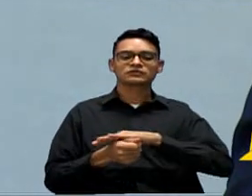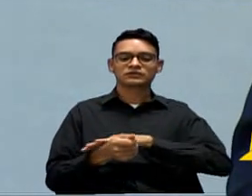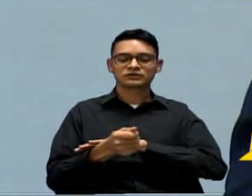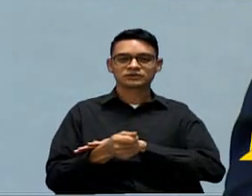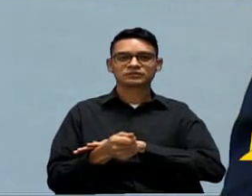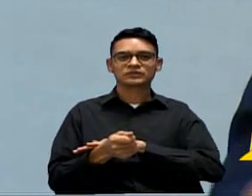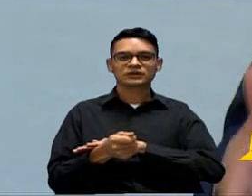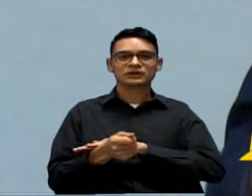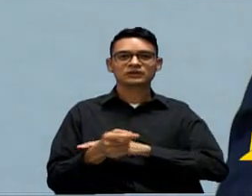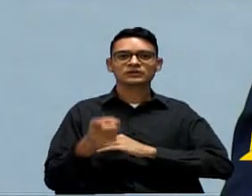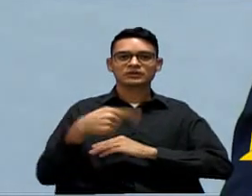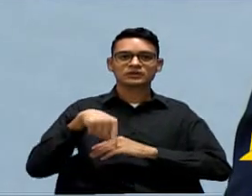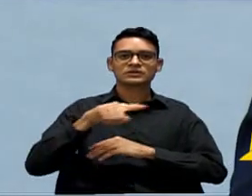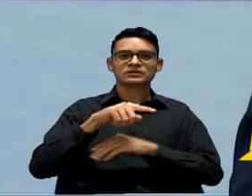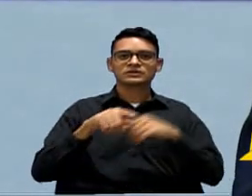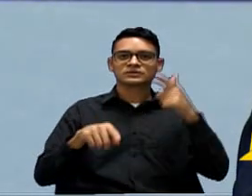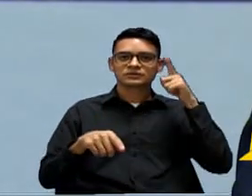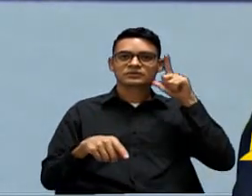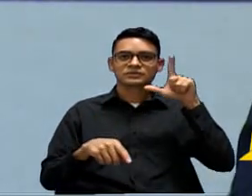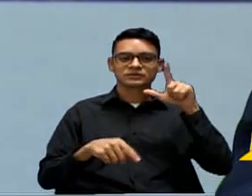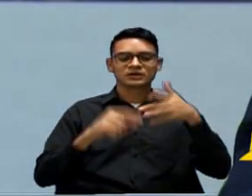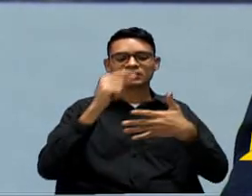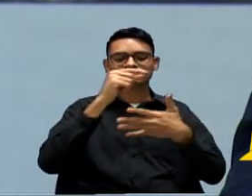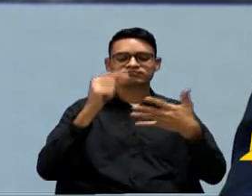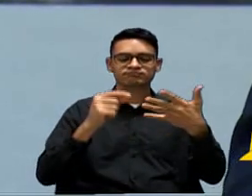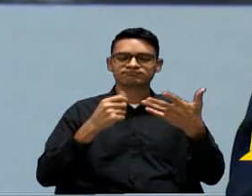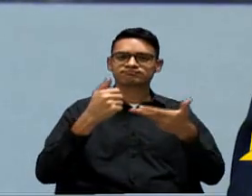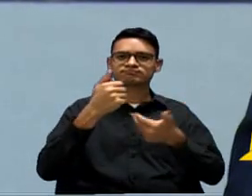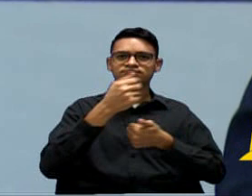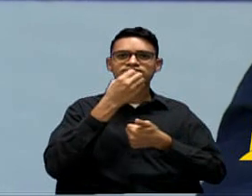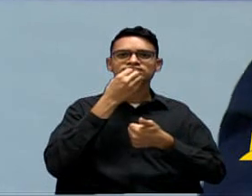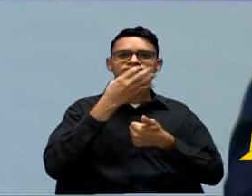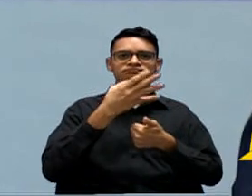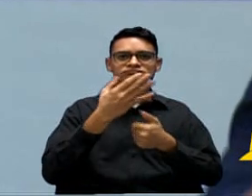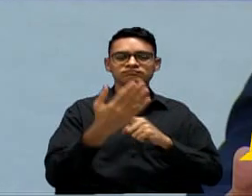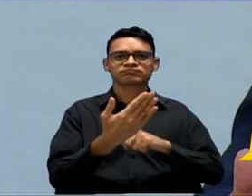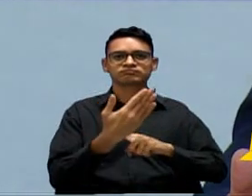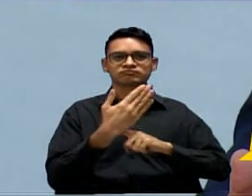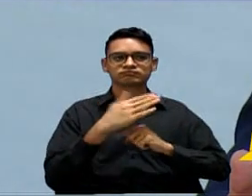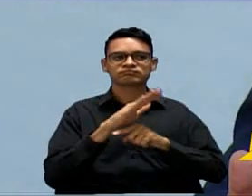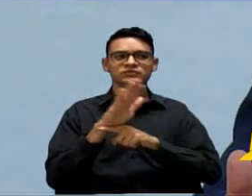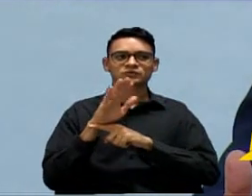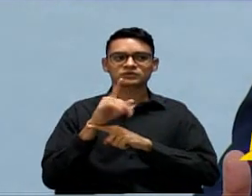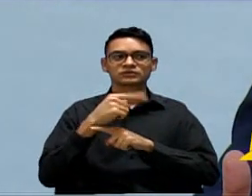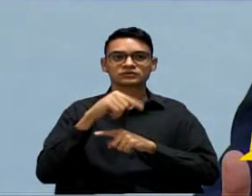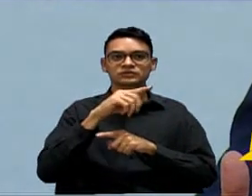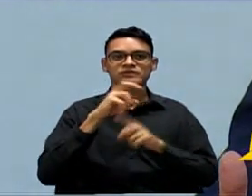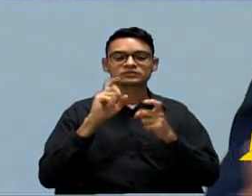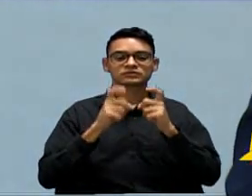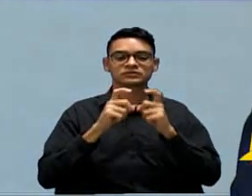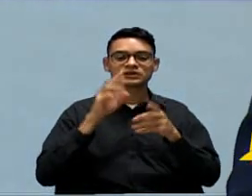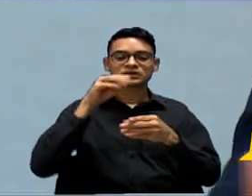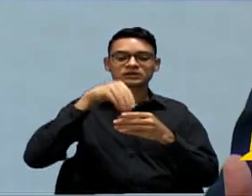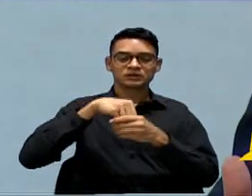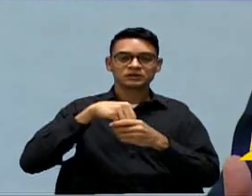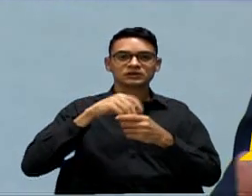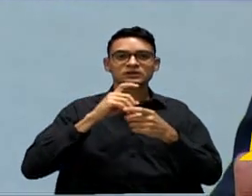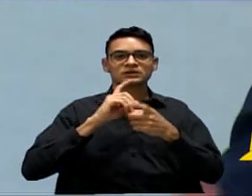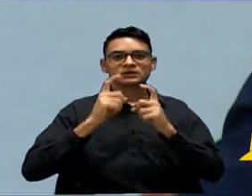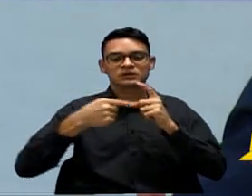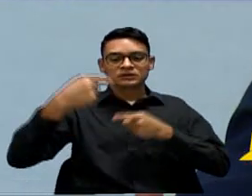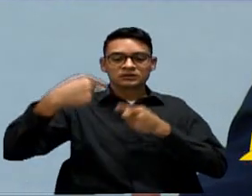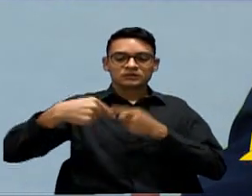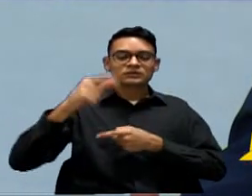feito nessa ferramenta, ela trouxe vários benefícios para que nós não deixamos de participar das sessões. E hoje falar que não